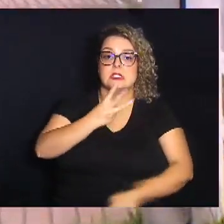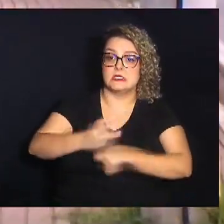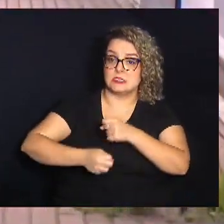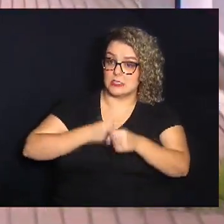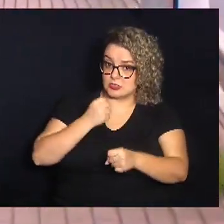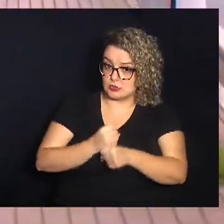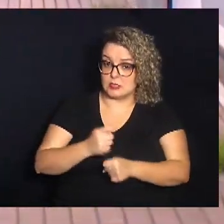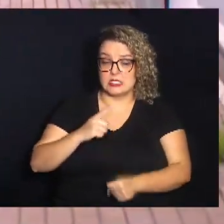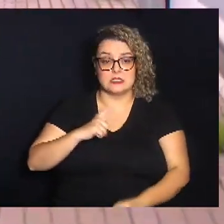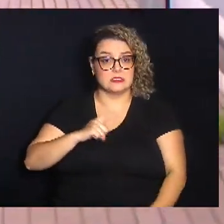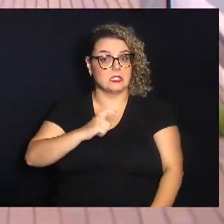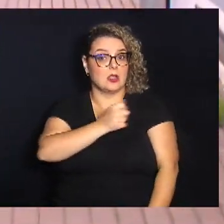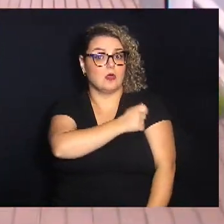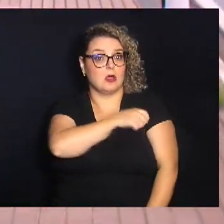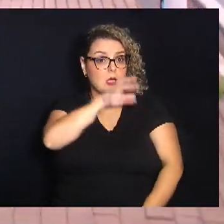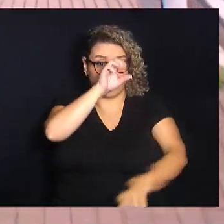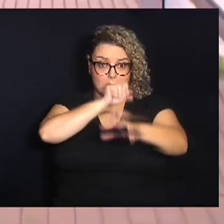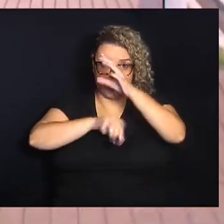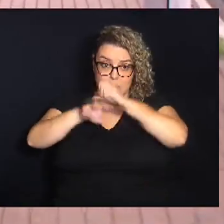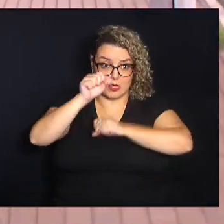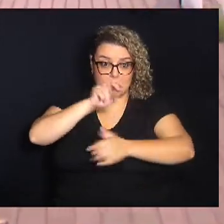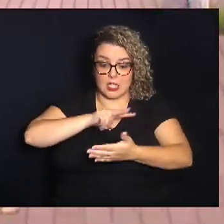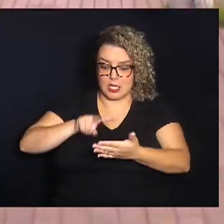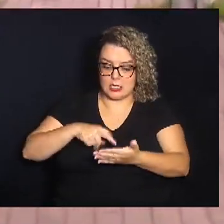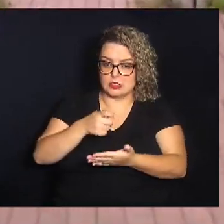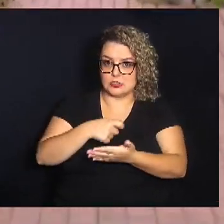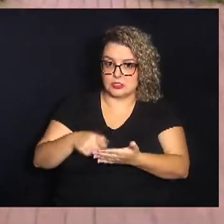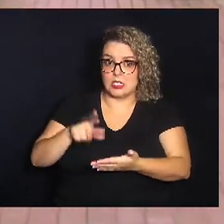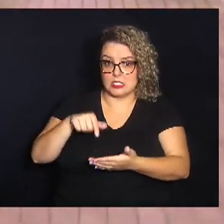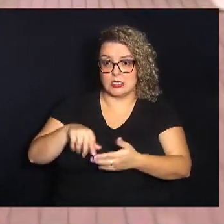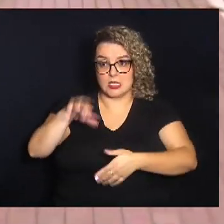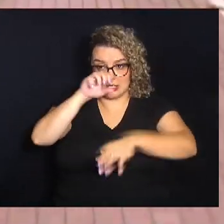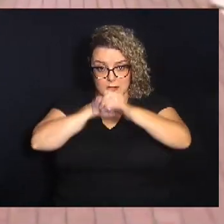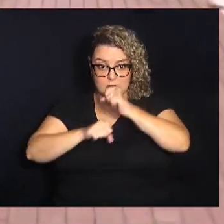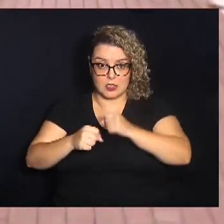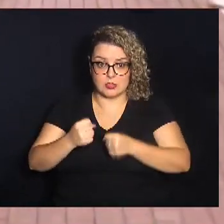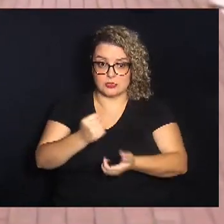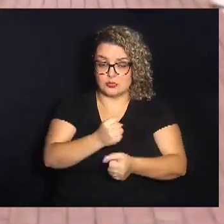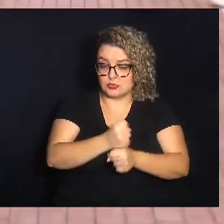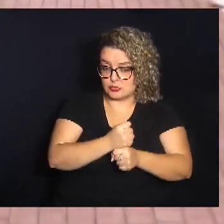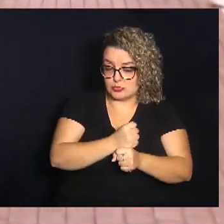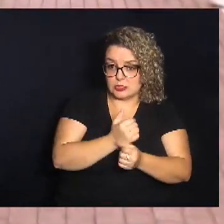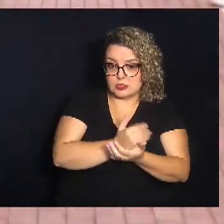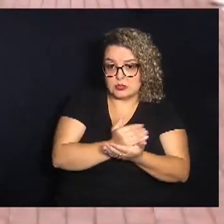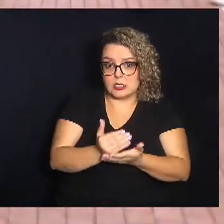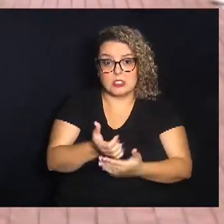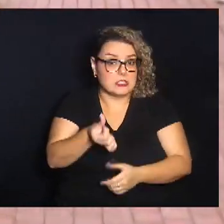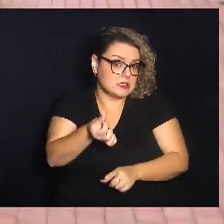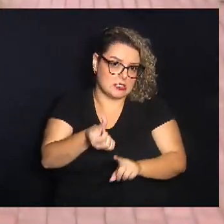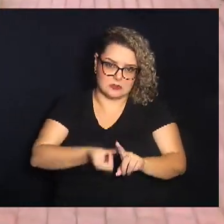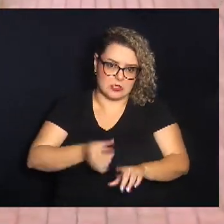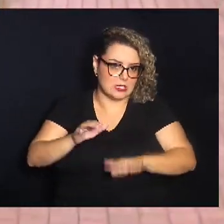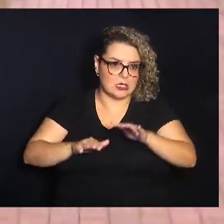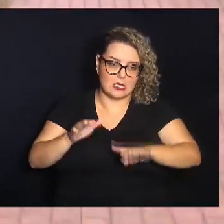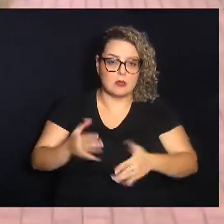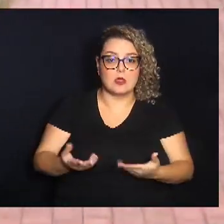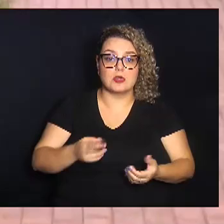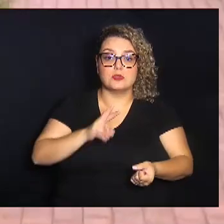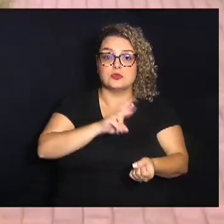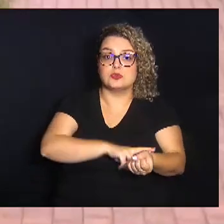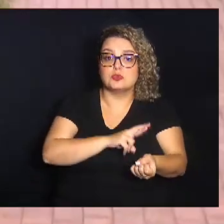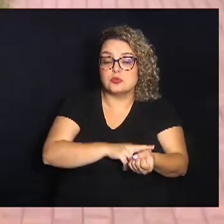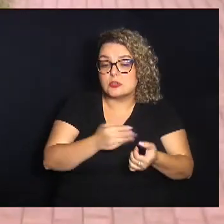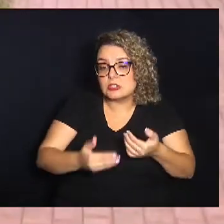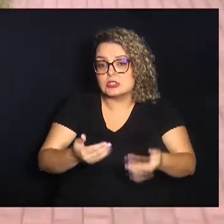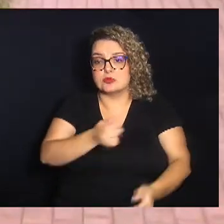temos alunos que aprendem a ler e escrever e que são alfabetizados nos anos iniciais em 6 meses. Depende muito do ritmo do aluno,